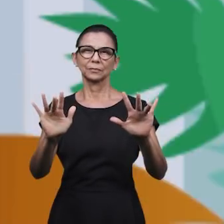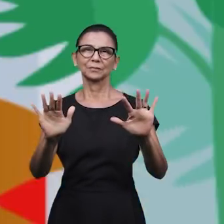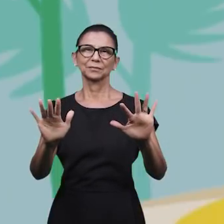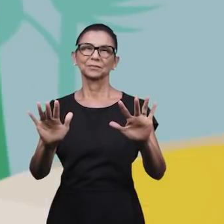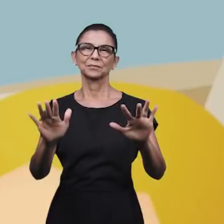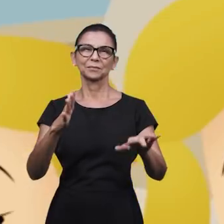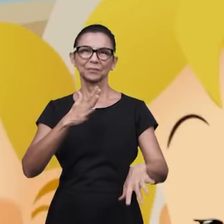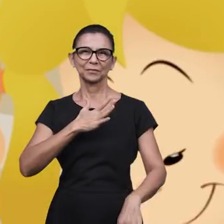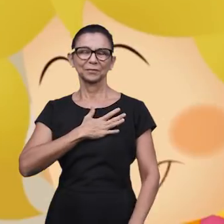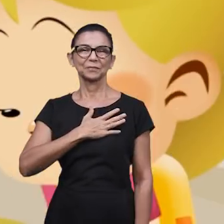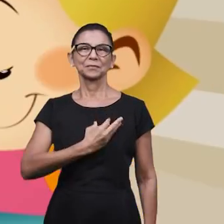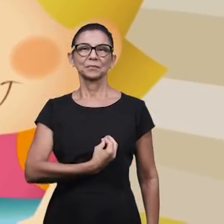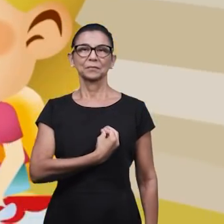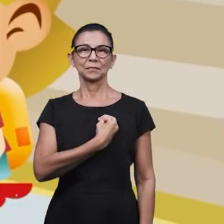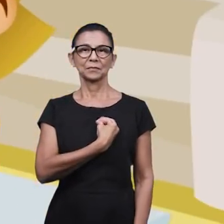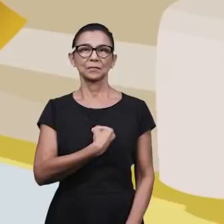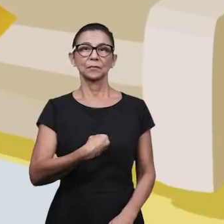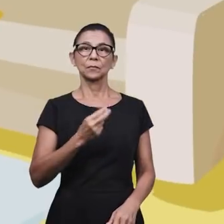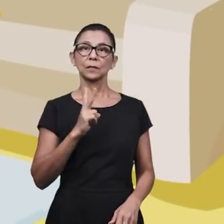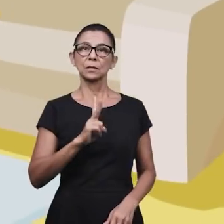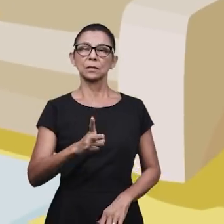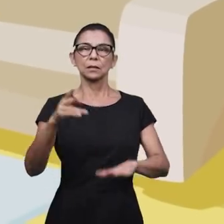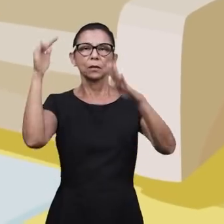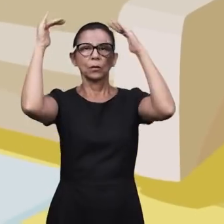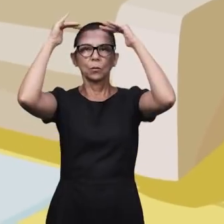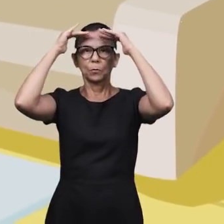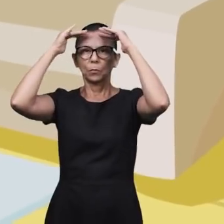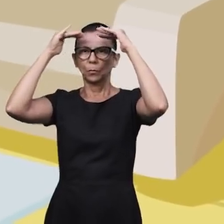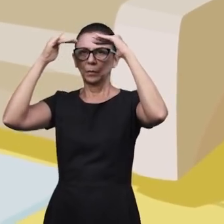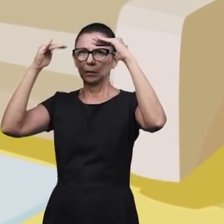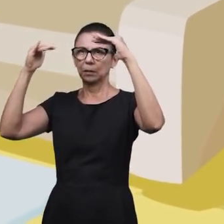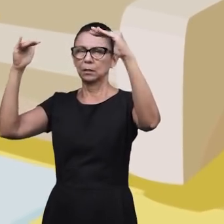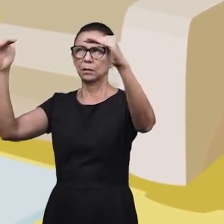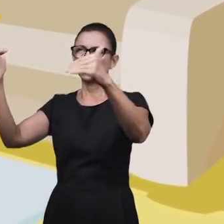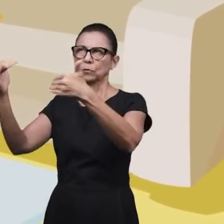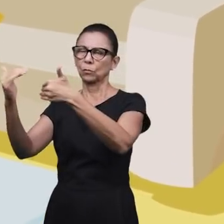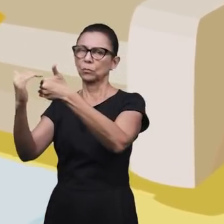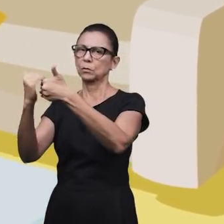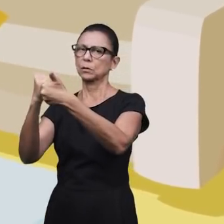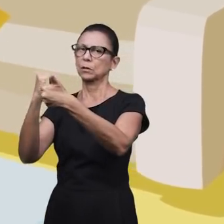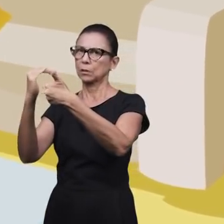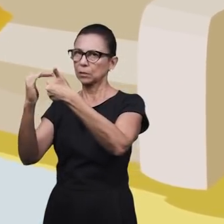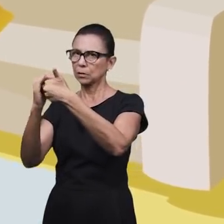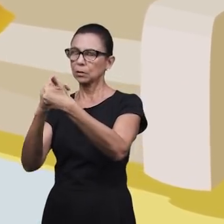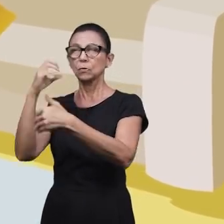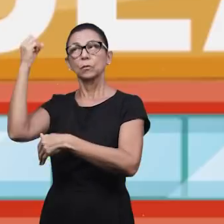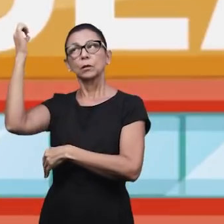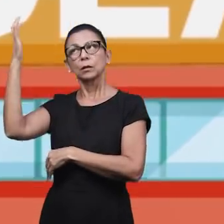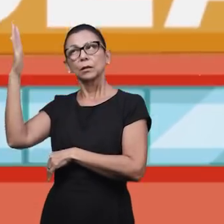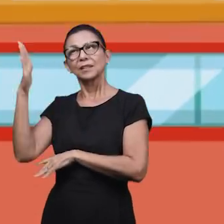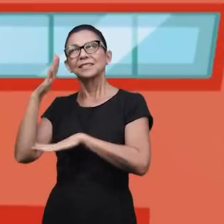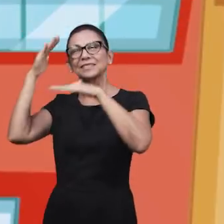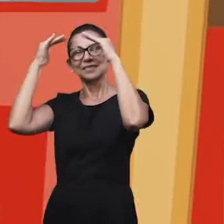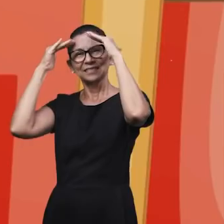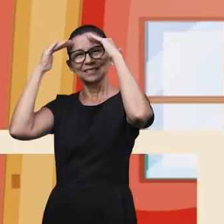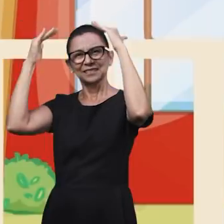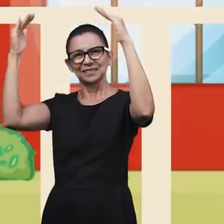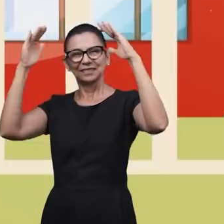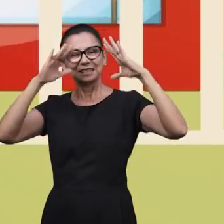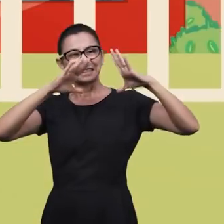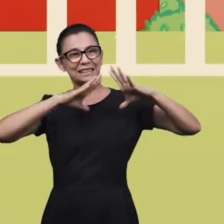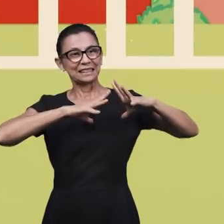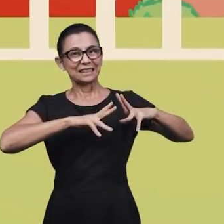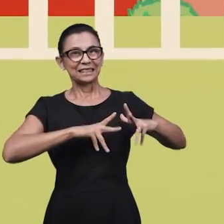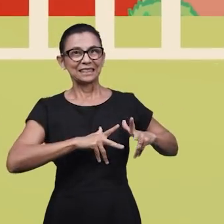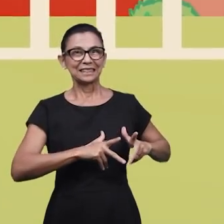mim. Um coração obediente à tua revelação, puro